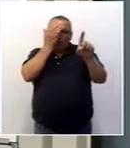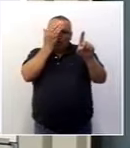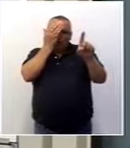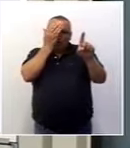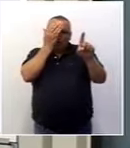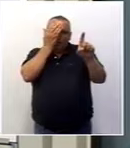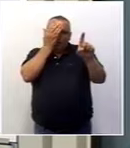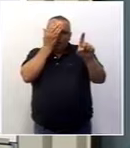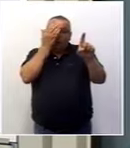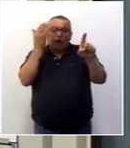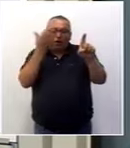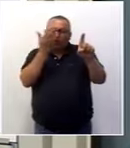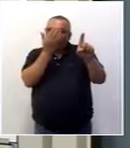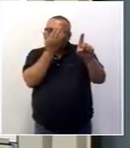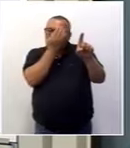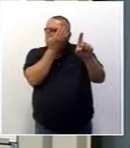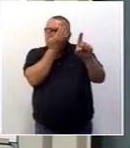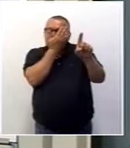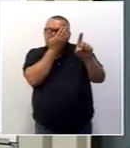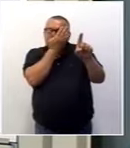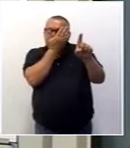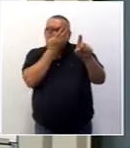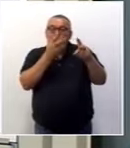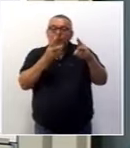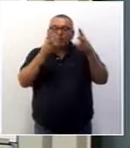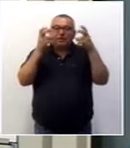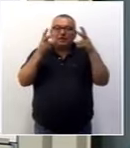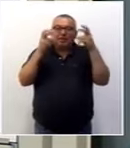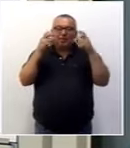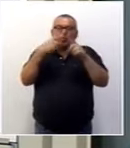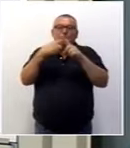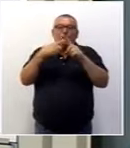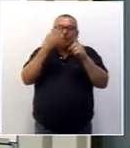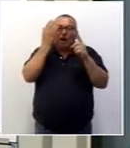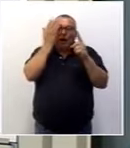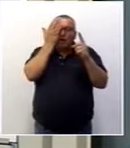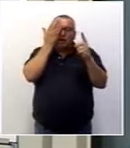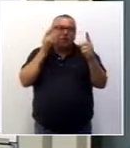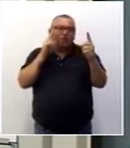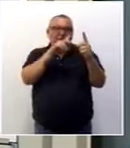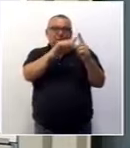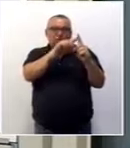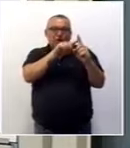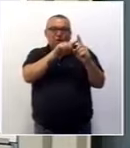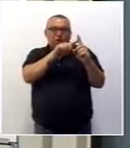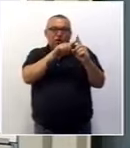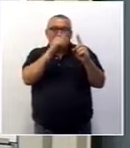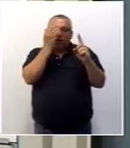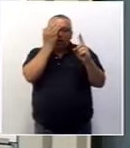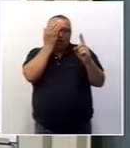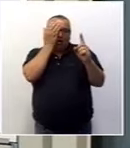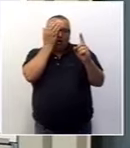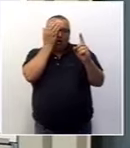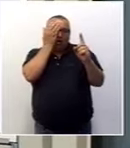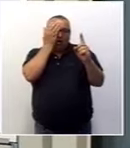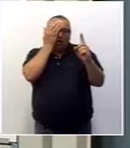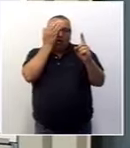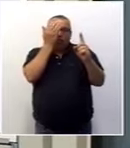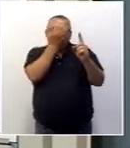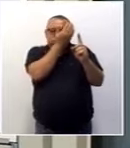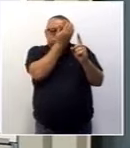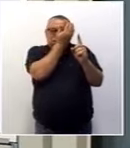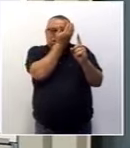vocês estão cobrindo com o dedo e outra hora não. Tá? Por que que isso acontece? Porque a imagem que é formada na nossa cabeça, ela